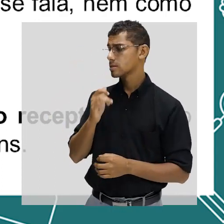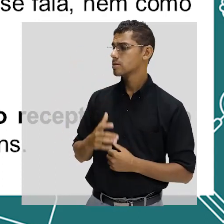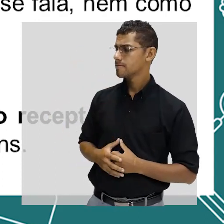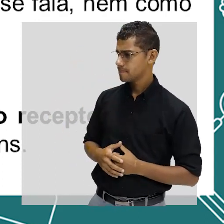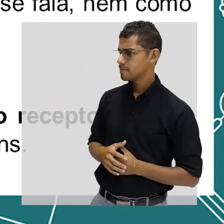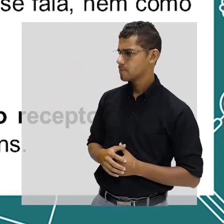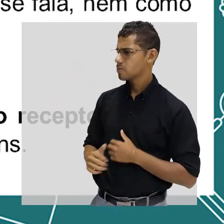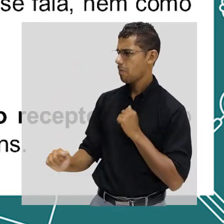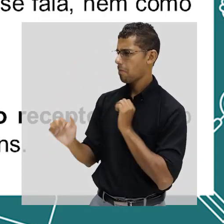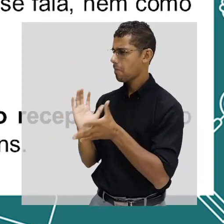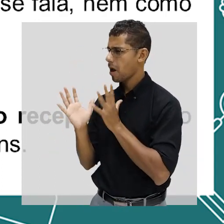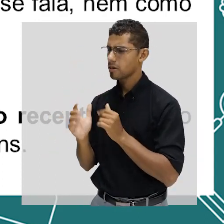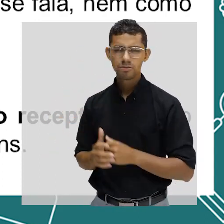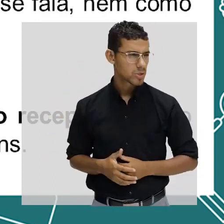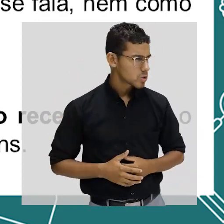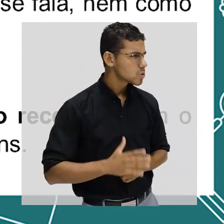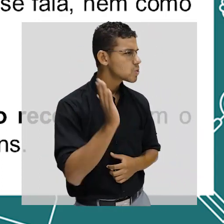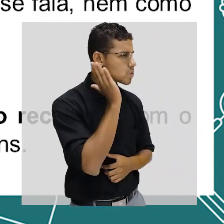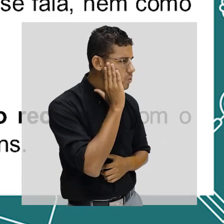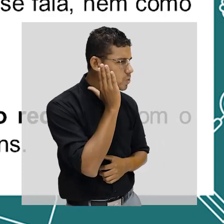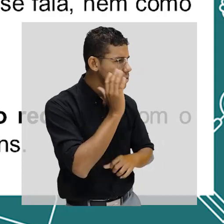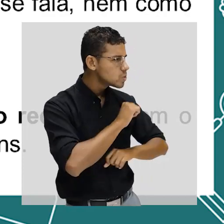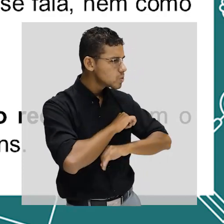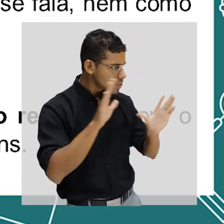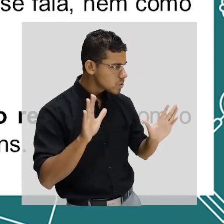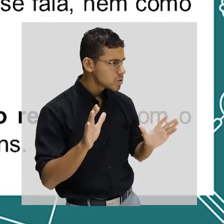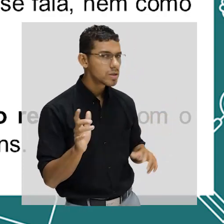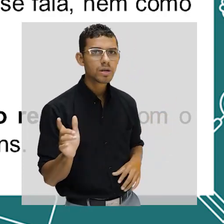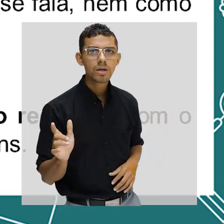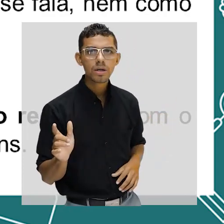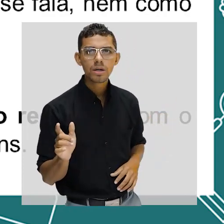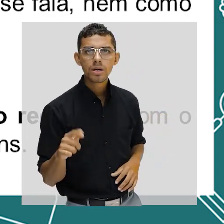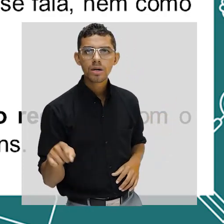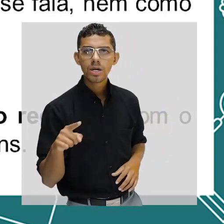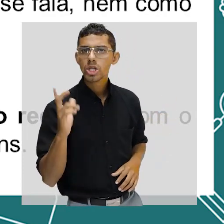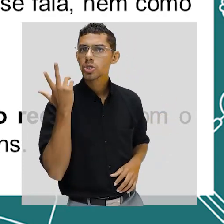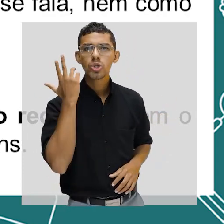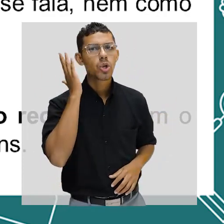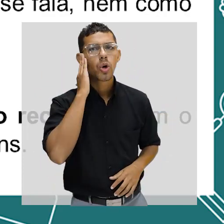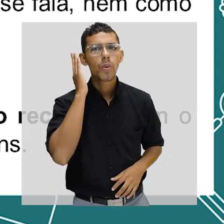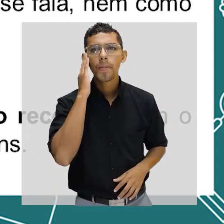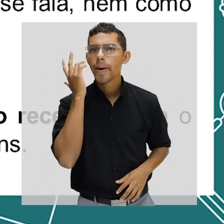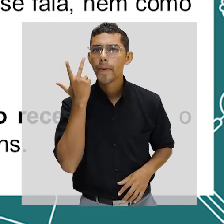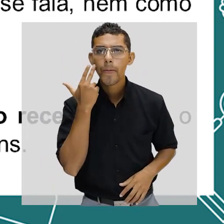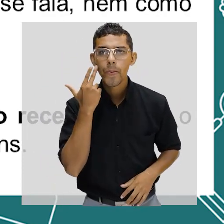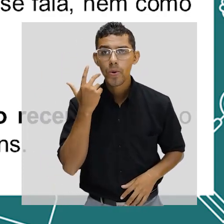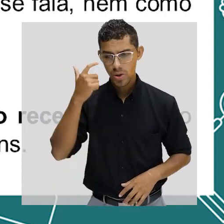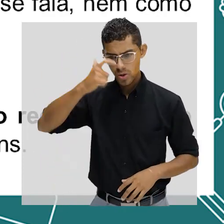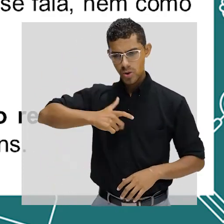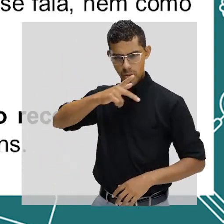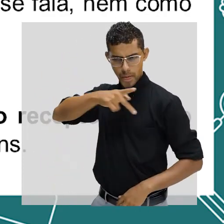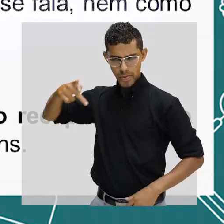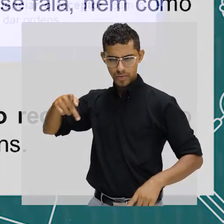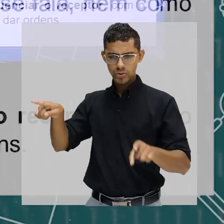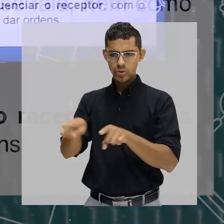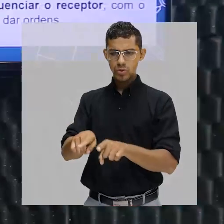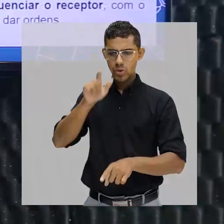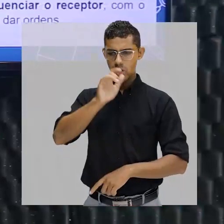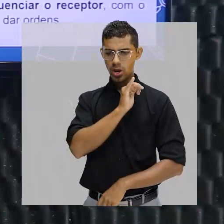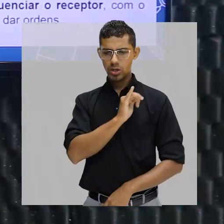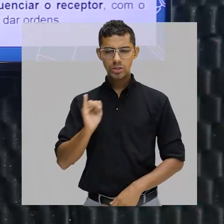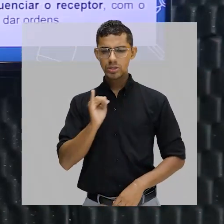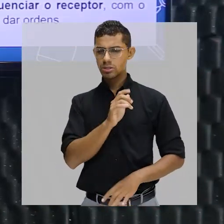ouvido. Eu pergunto para vocês, vocês estão entendendo? É normal, eu sou uma professora, eu sou uma